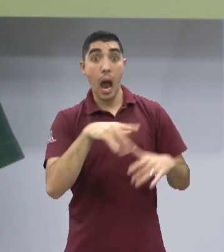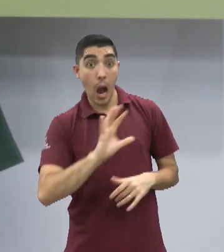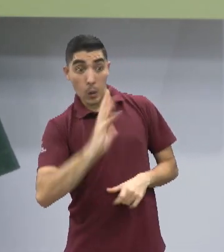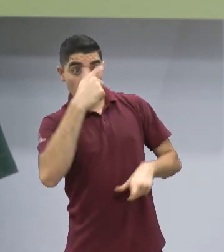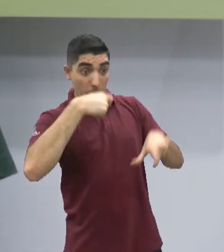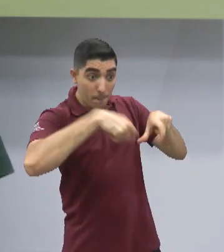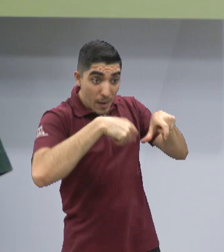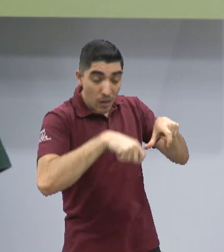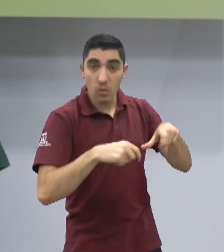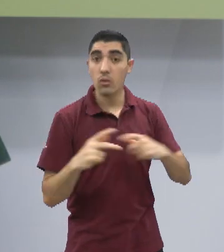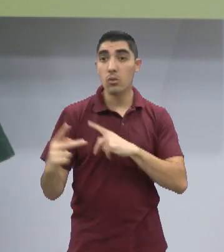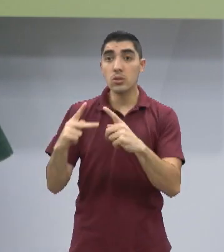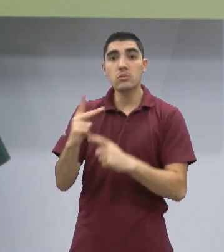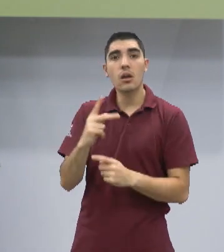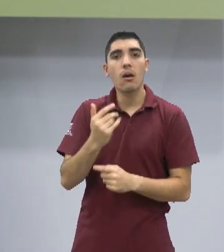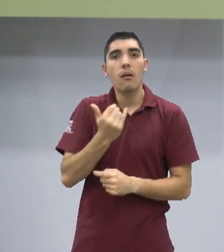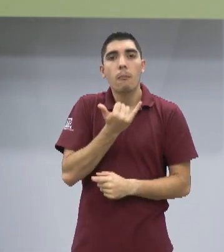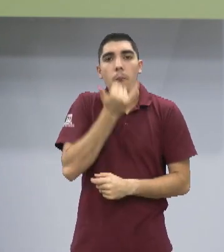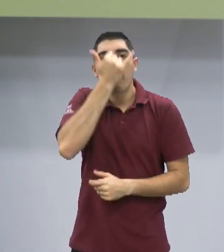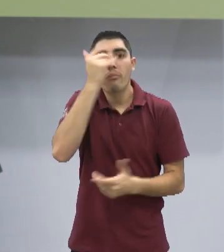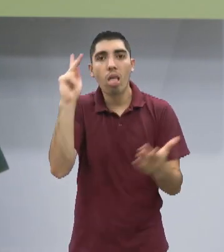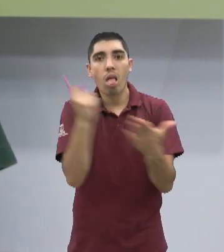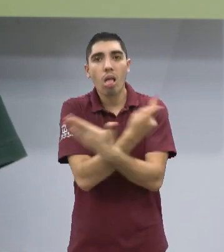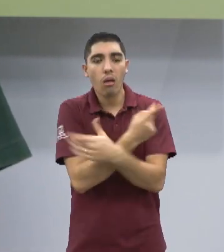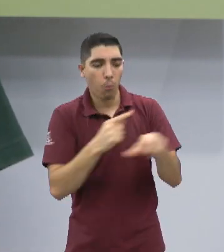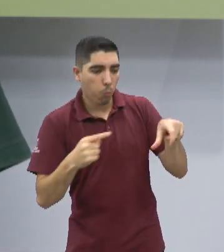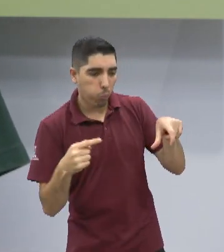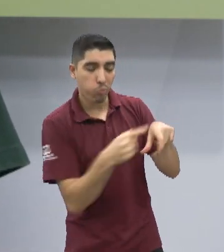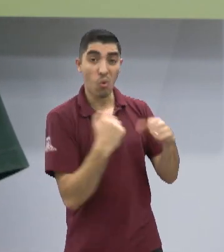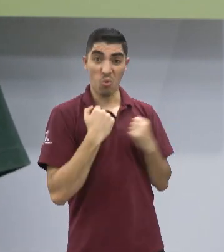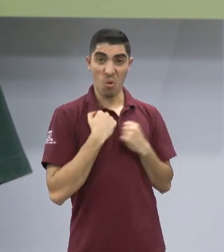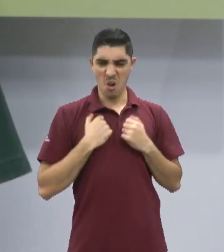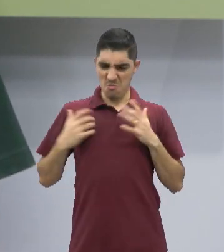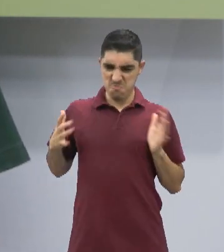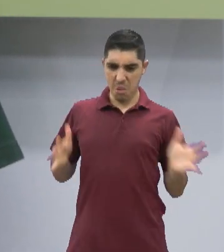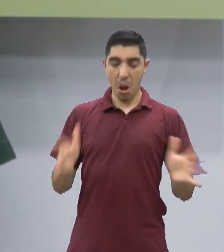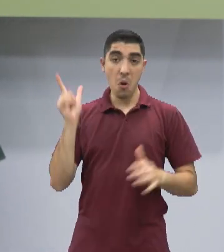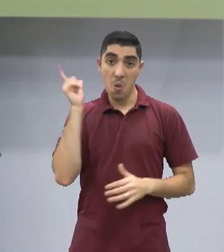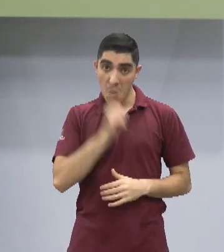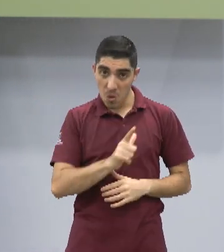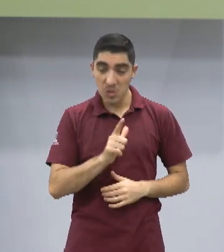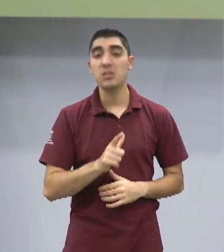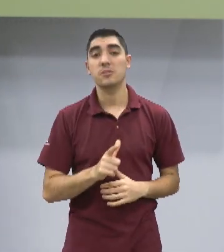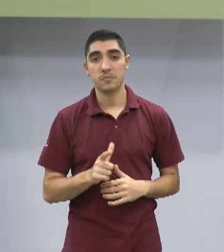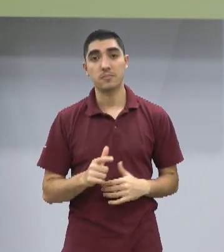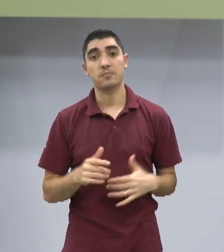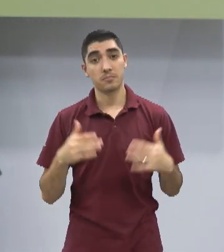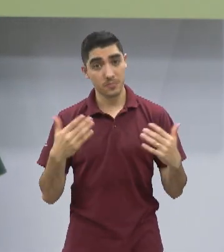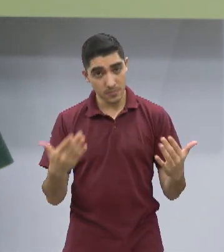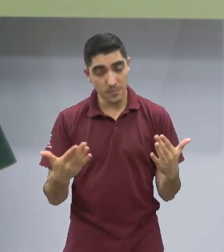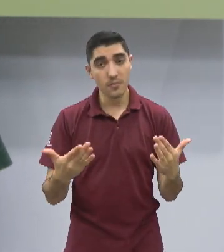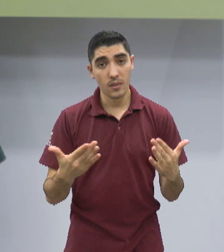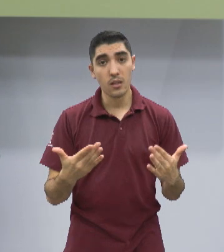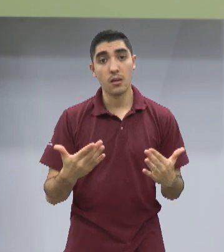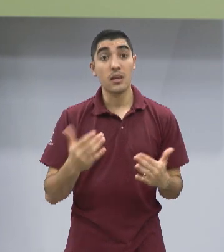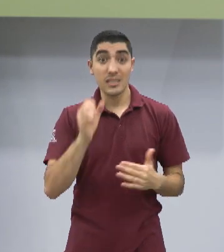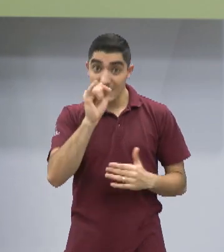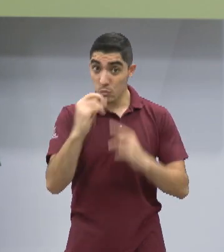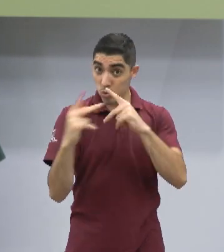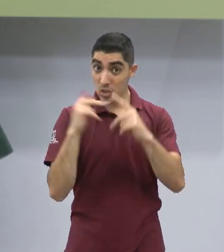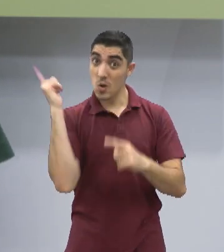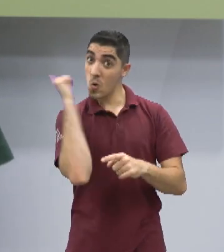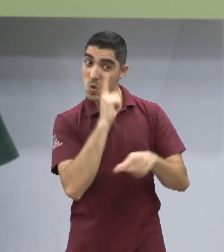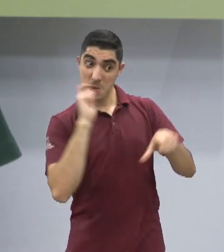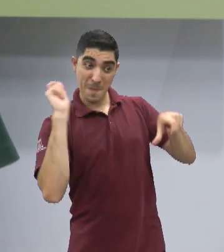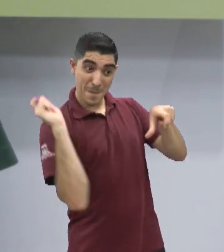José perdeu as 2 chances que, se tivesse feito o pênalti ou o lance livre, a história teria sido